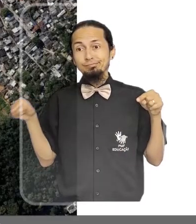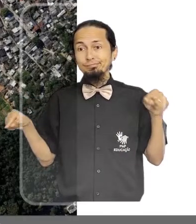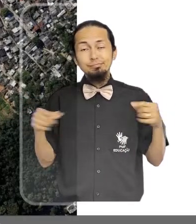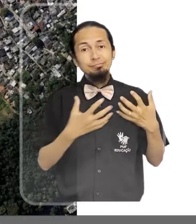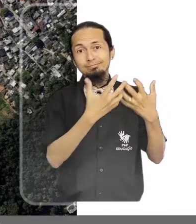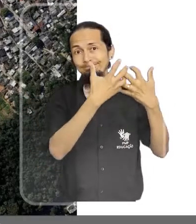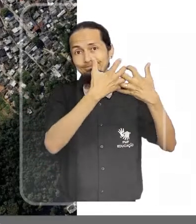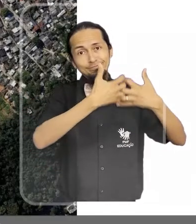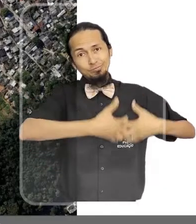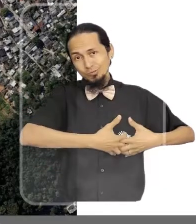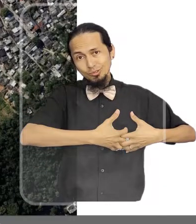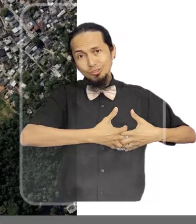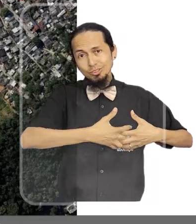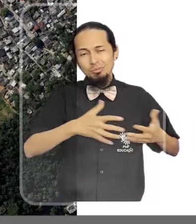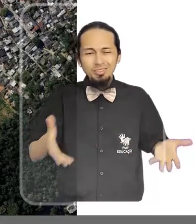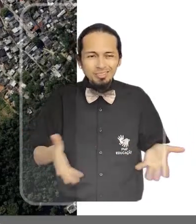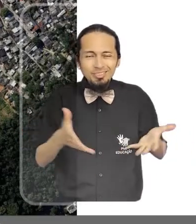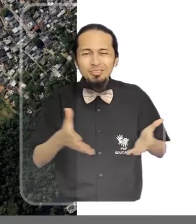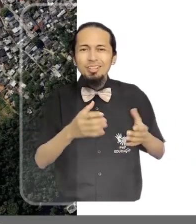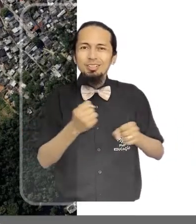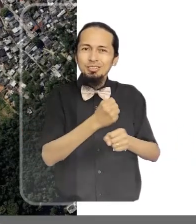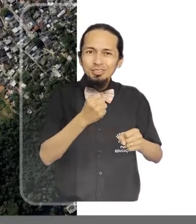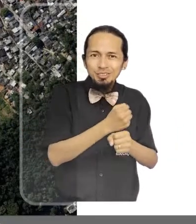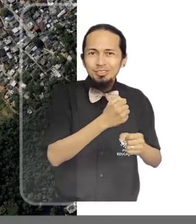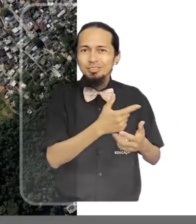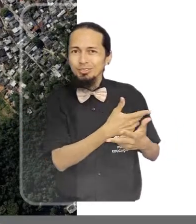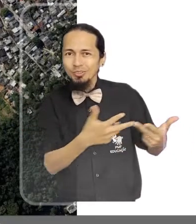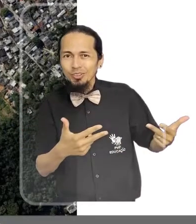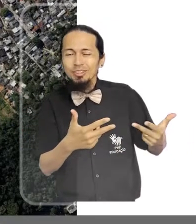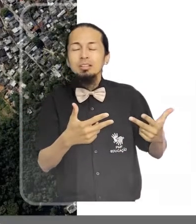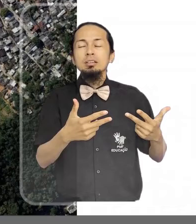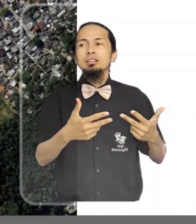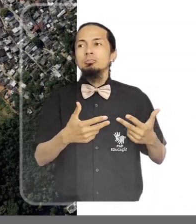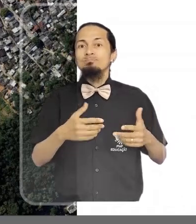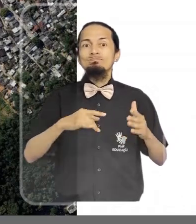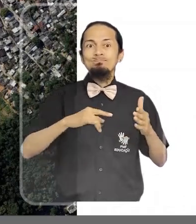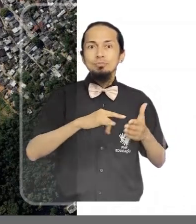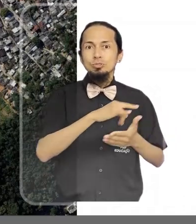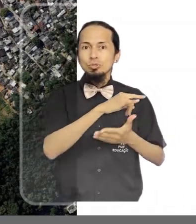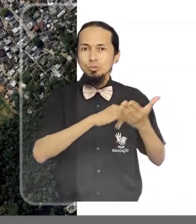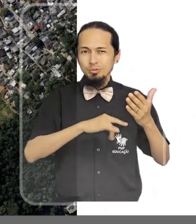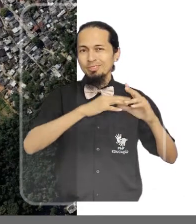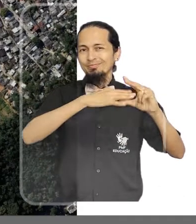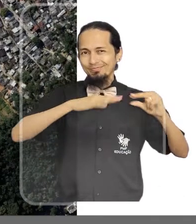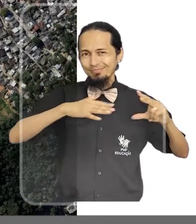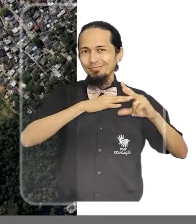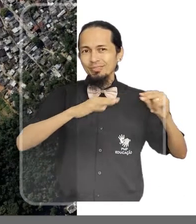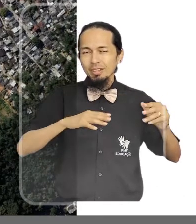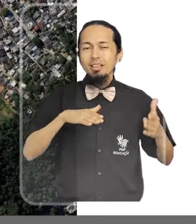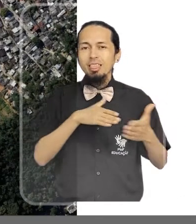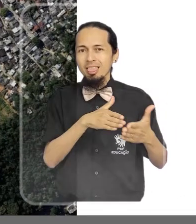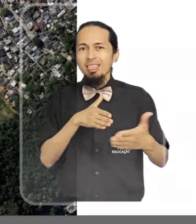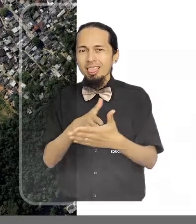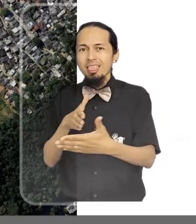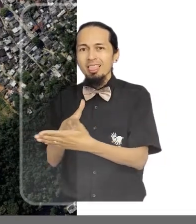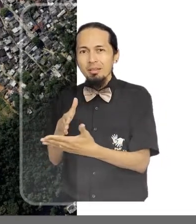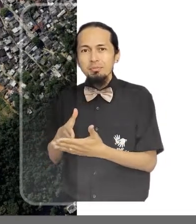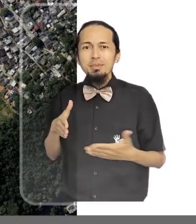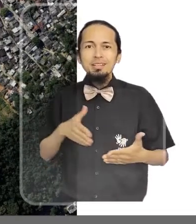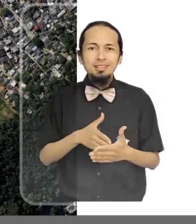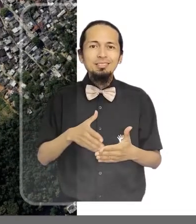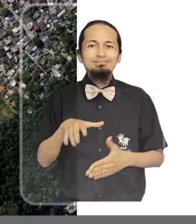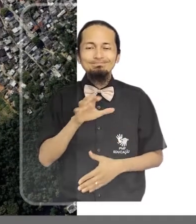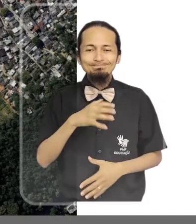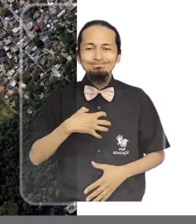ser efetivo quanto à implantação de novos empreendimentos, o próprio plano tem limitado as condições necessárias